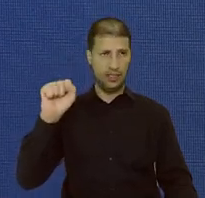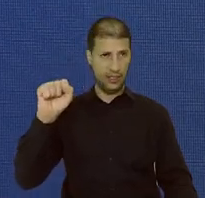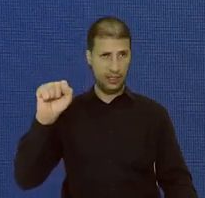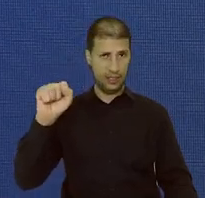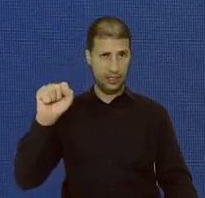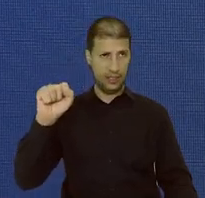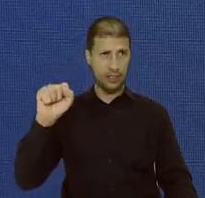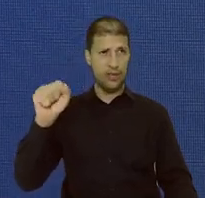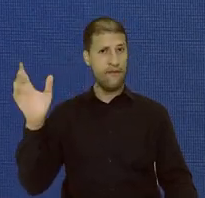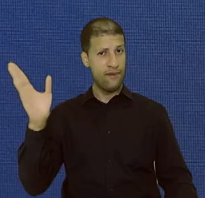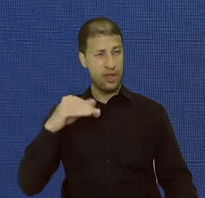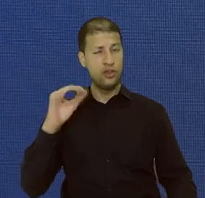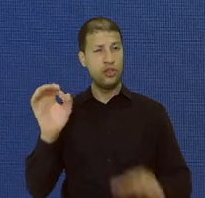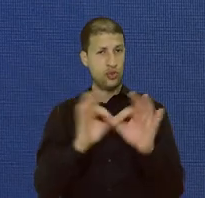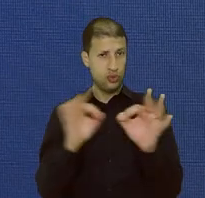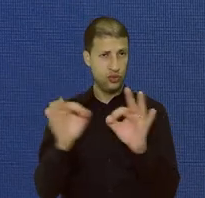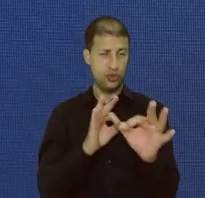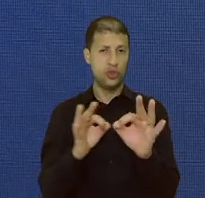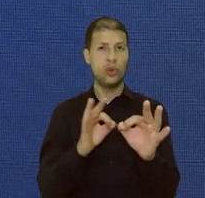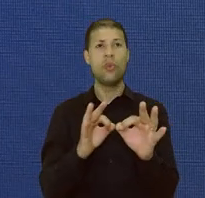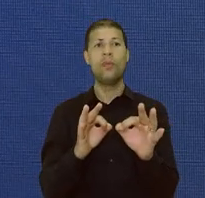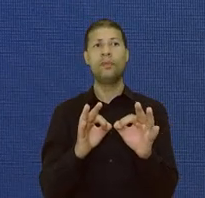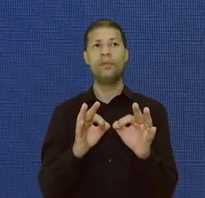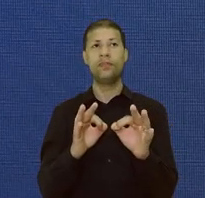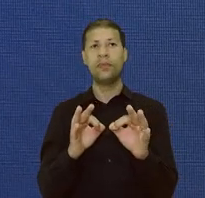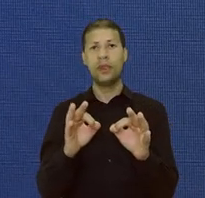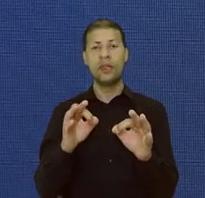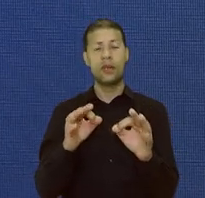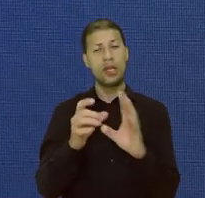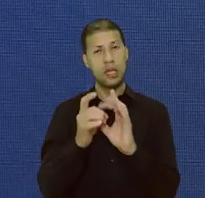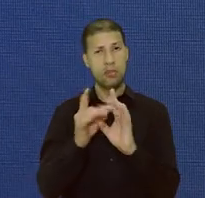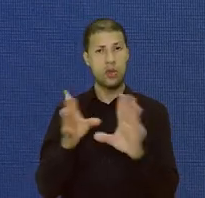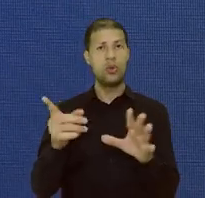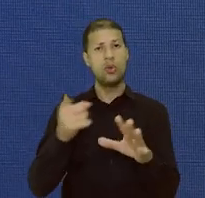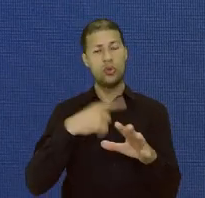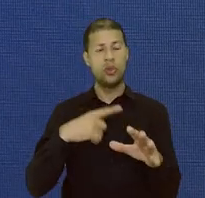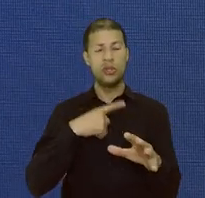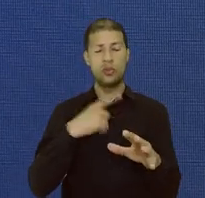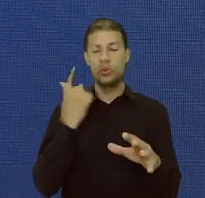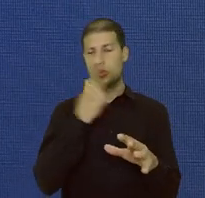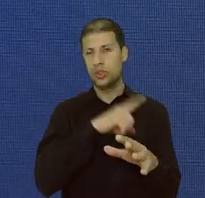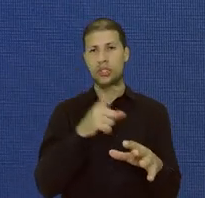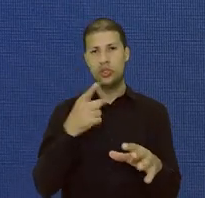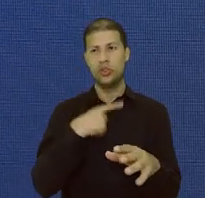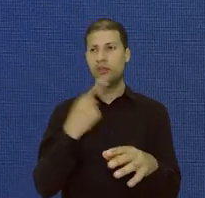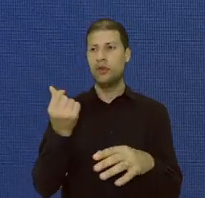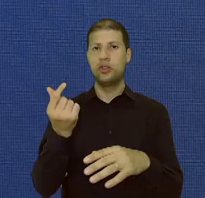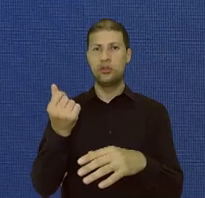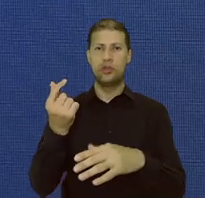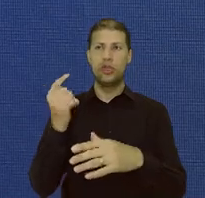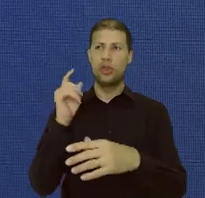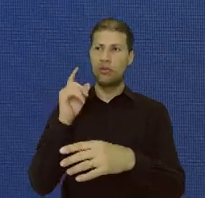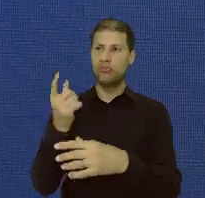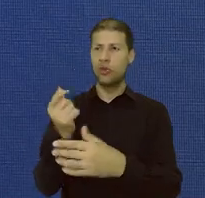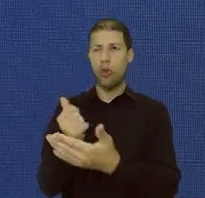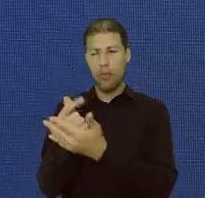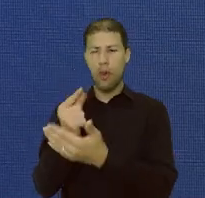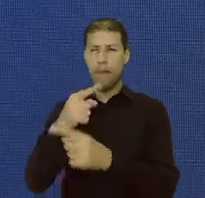construção foi o que foi o que permitiu a gente ter essa saída e a gente viracionista da Sofia hoje